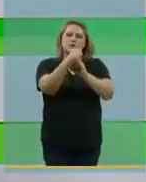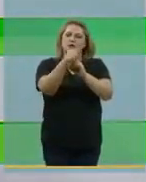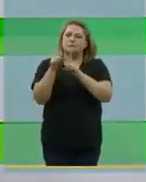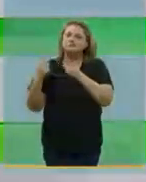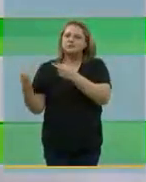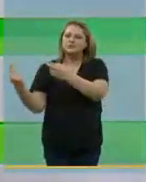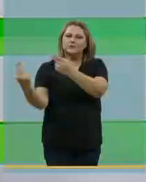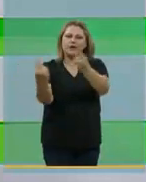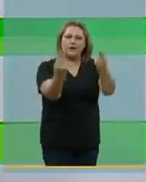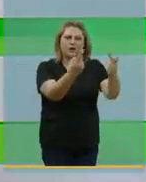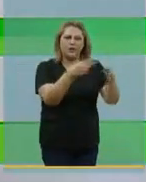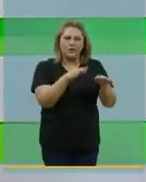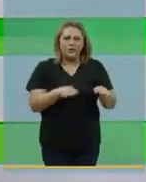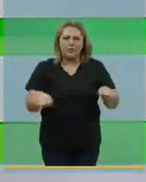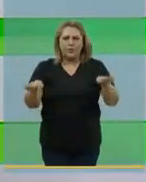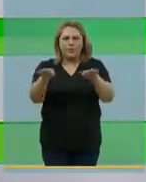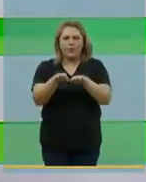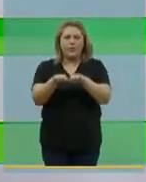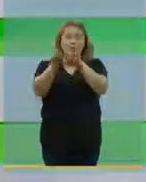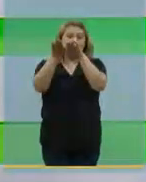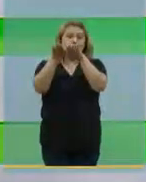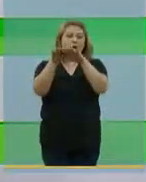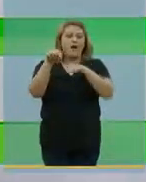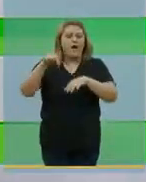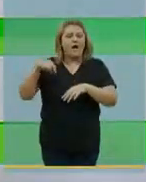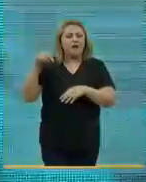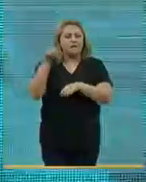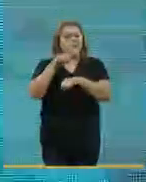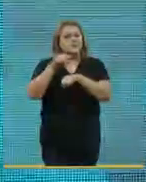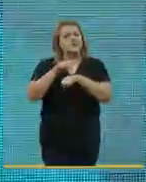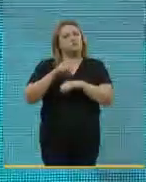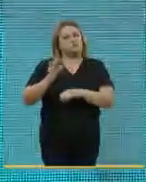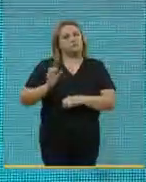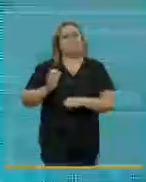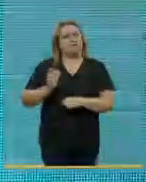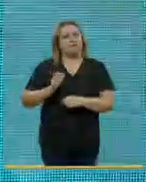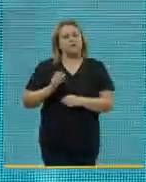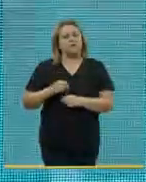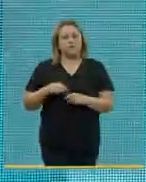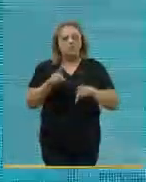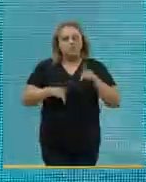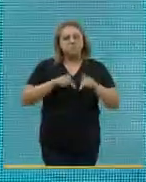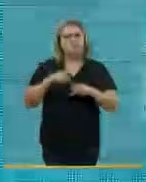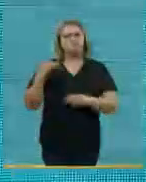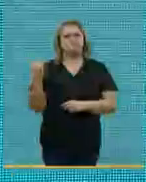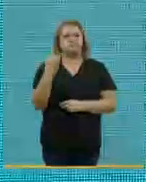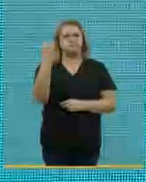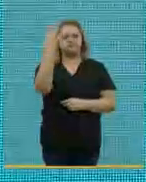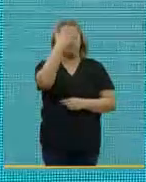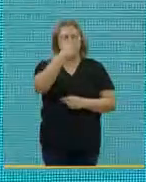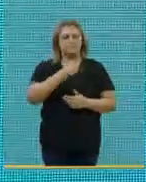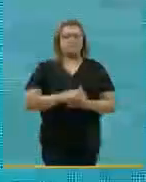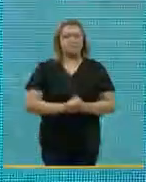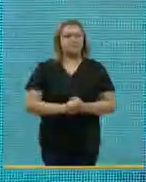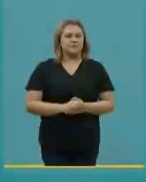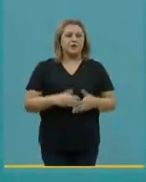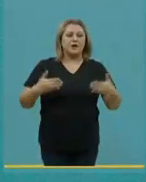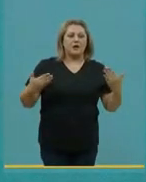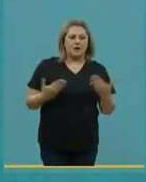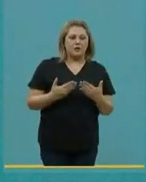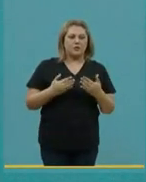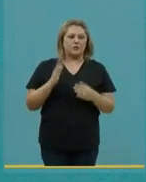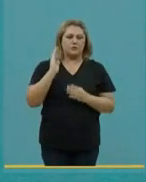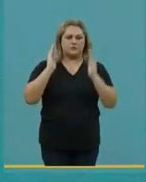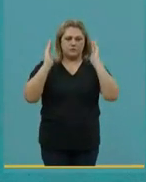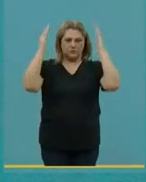acaba porque este país é rico e tem um povo estamos tempo esgotado agora é a vez de dom pedro